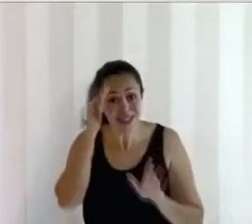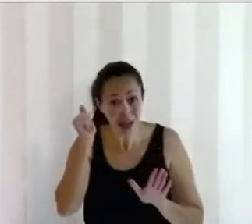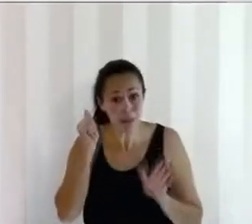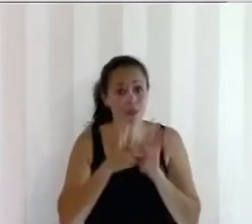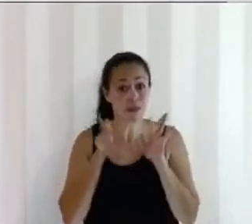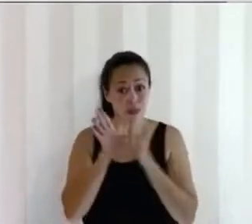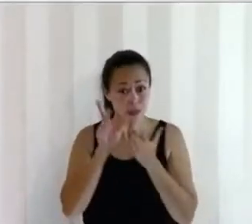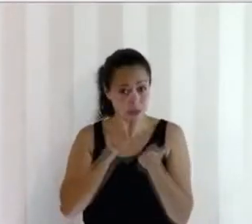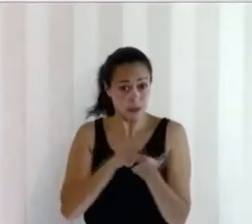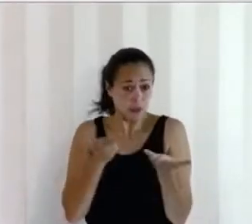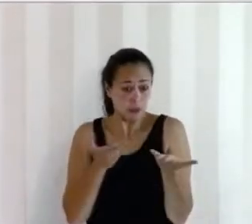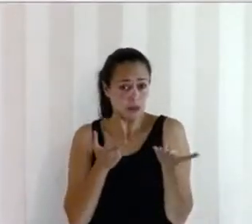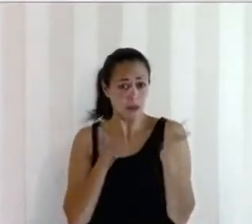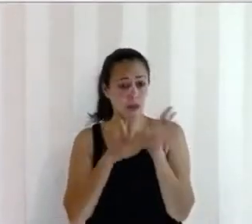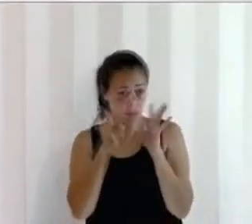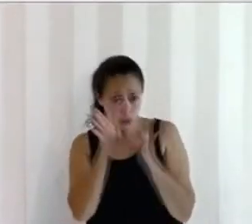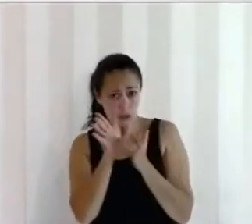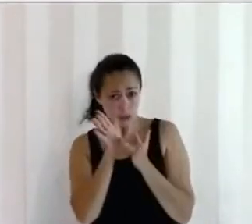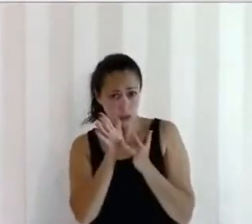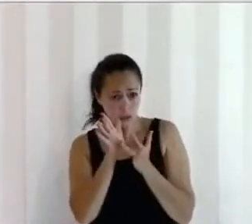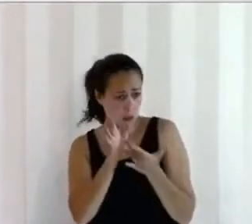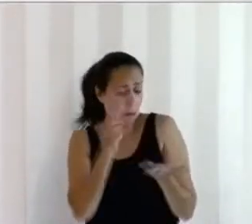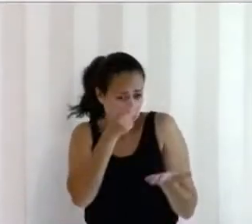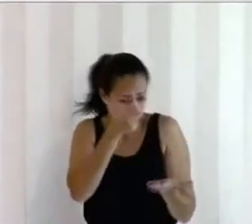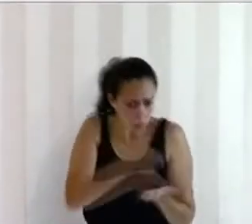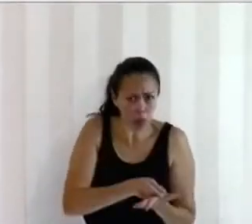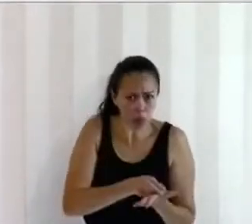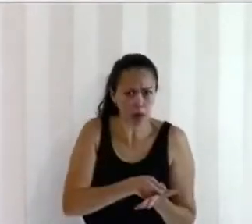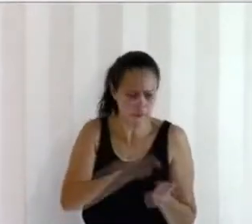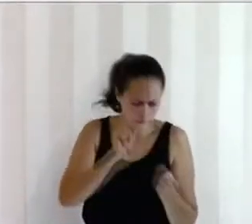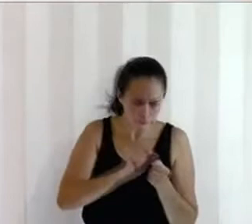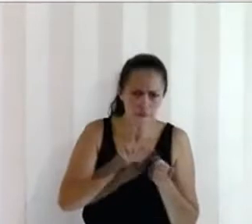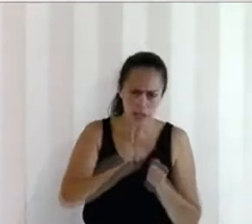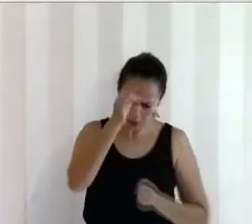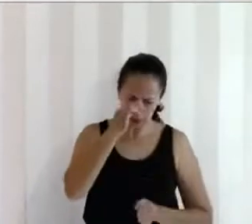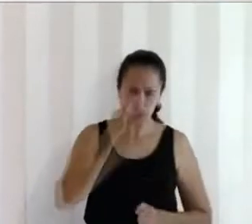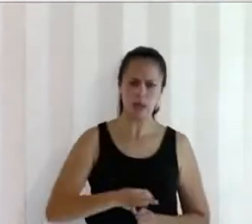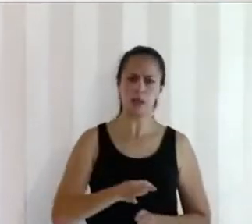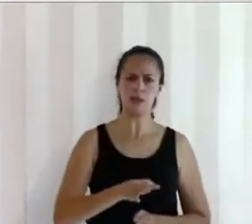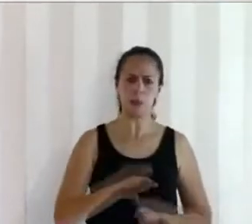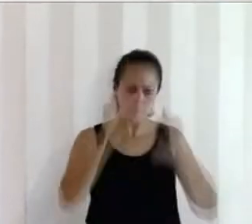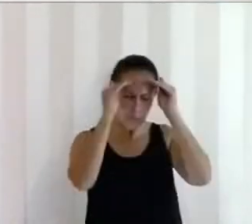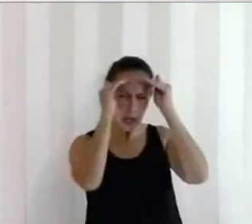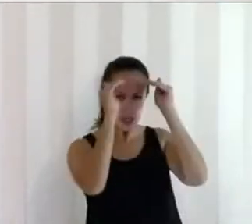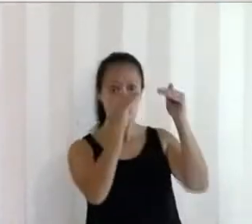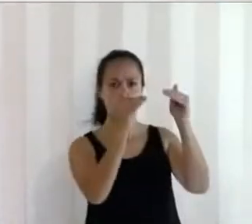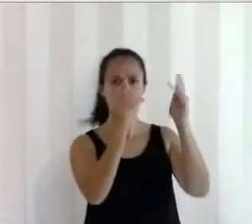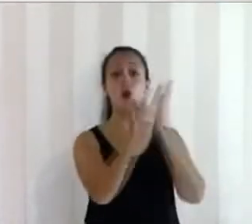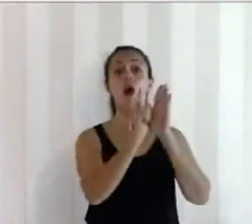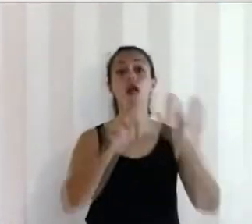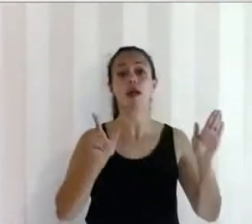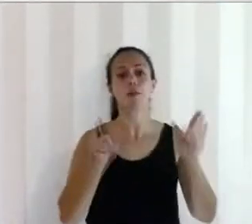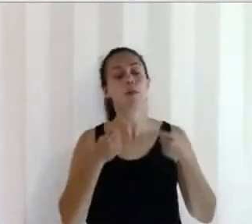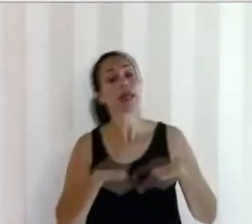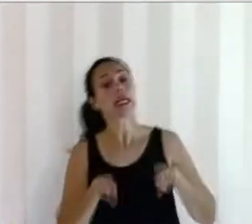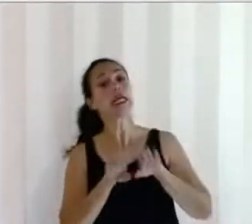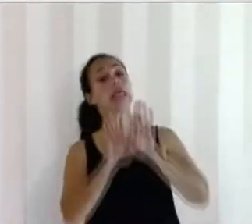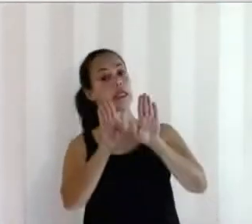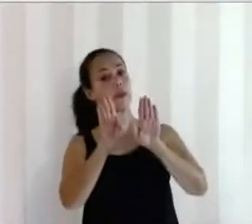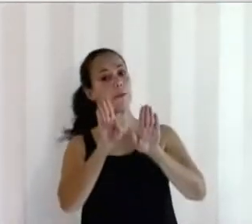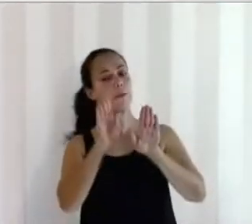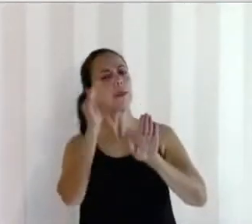lei. Será que é isso que Jesus está querendo dizer? Então a primeira ênfase é o que não é lei aqui para